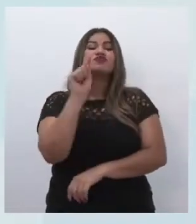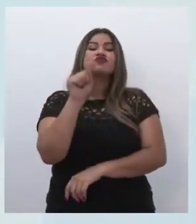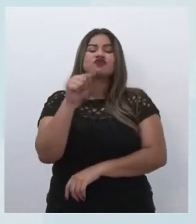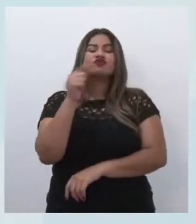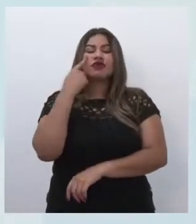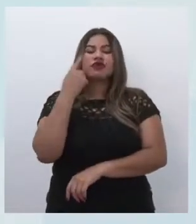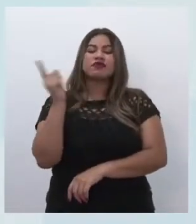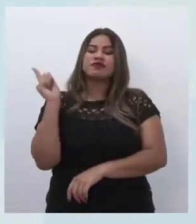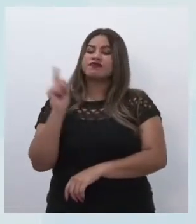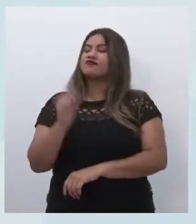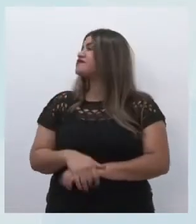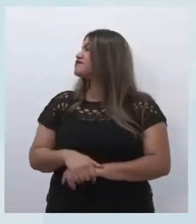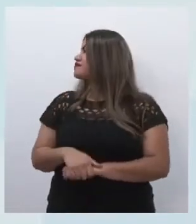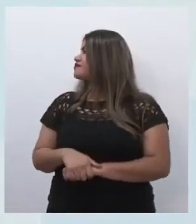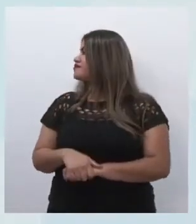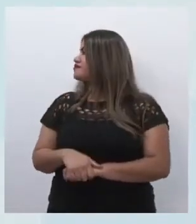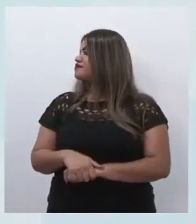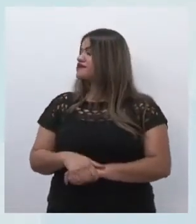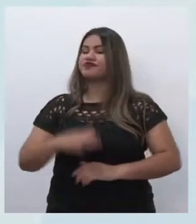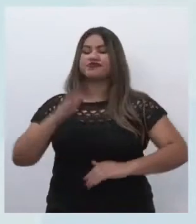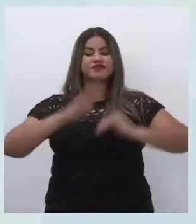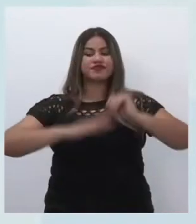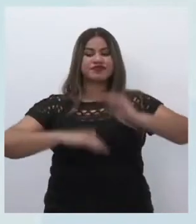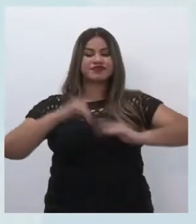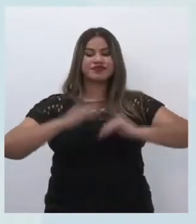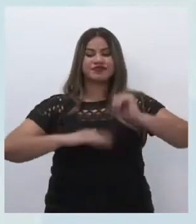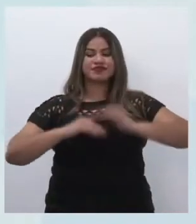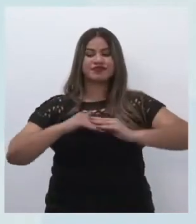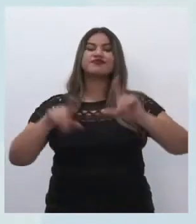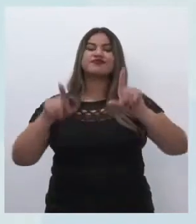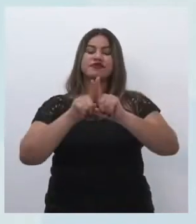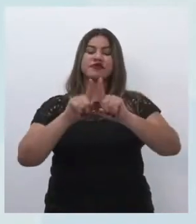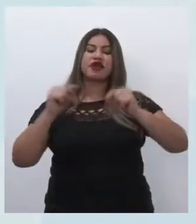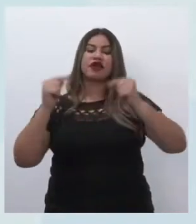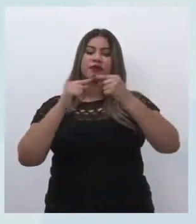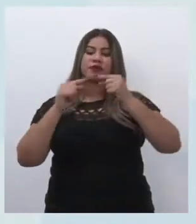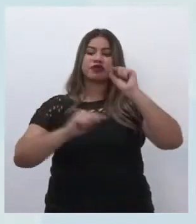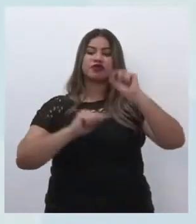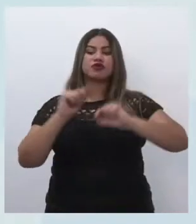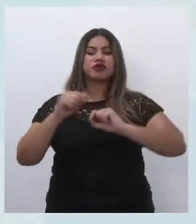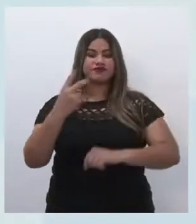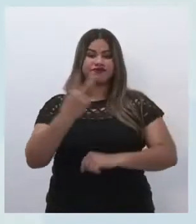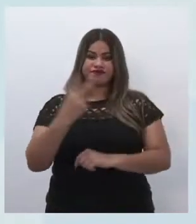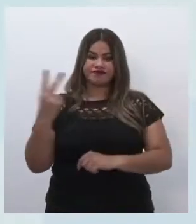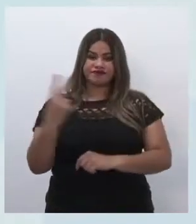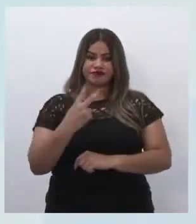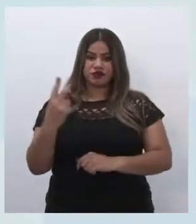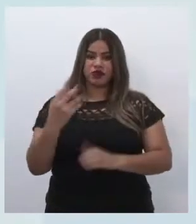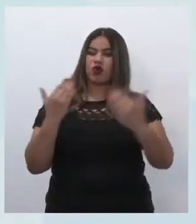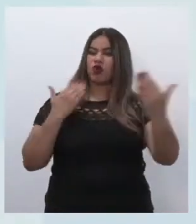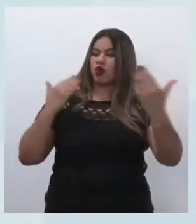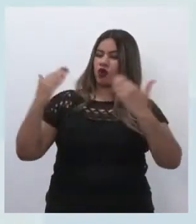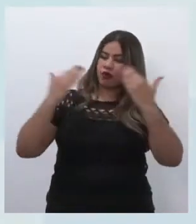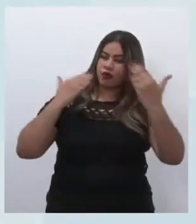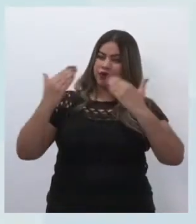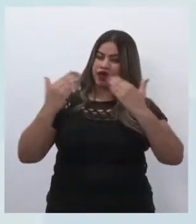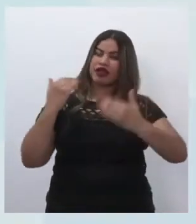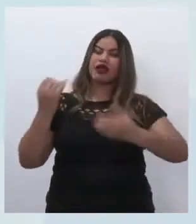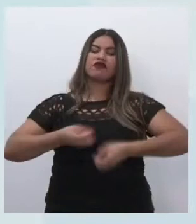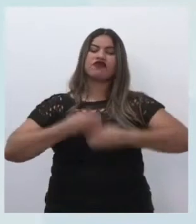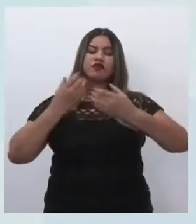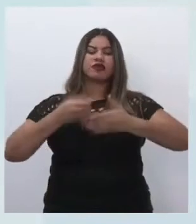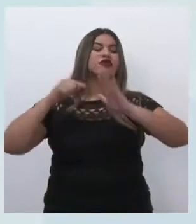slide, a gente vai ter uma habilidade também para o segundo ano de matemática, que é a habilidade 22. Comparar informações de